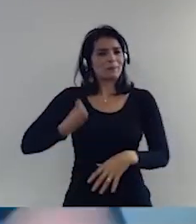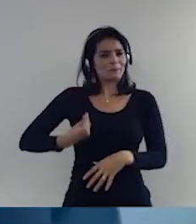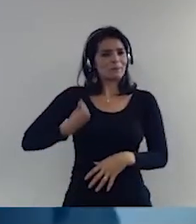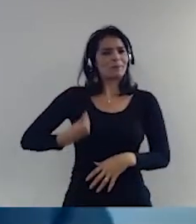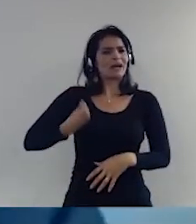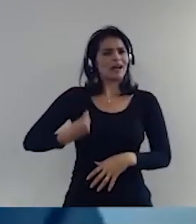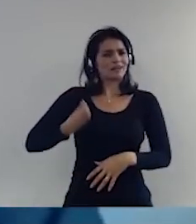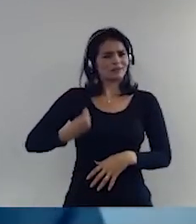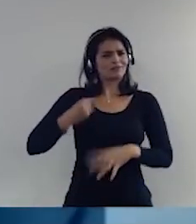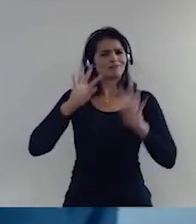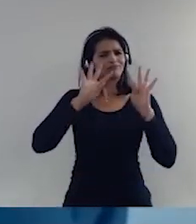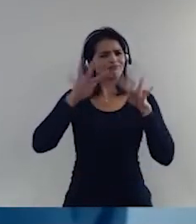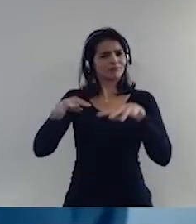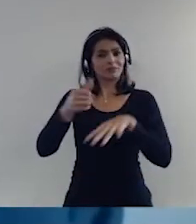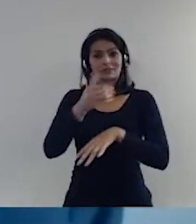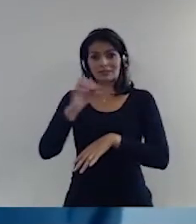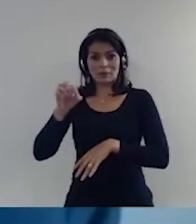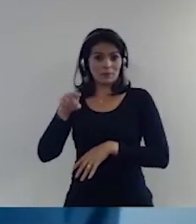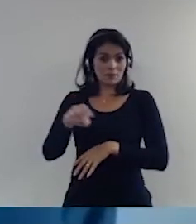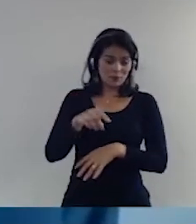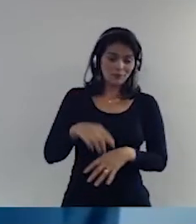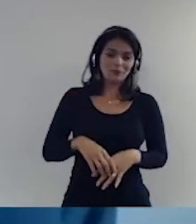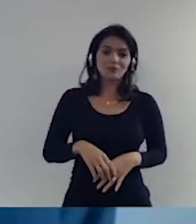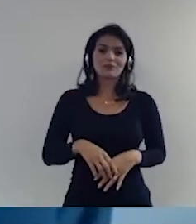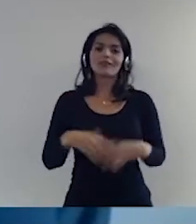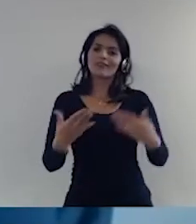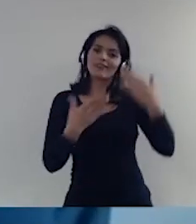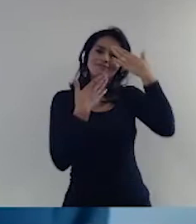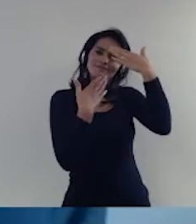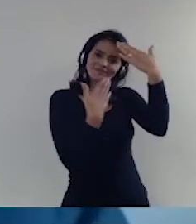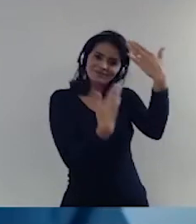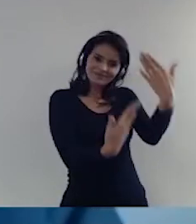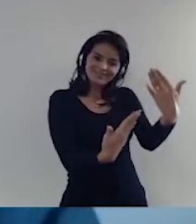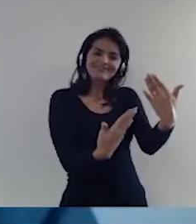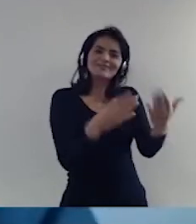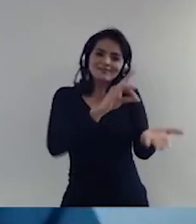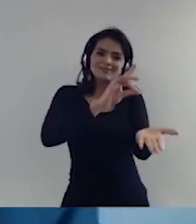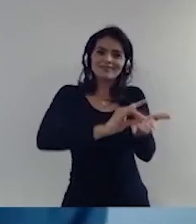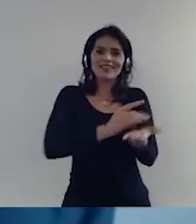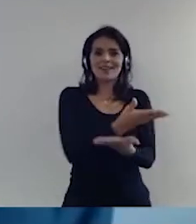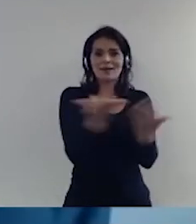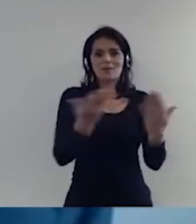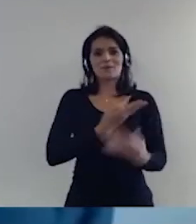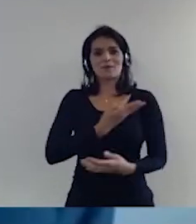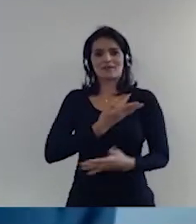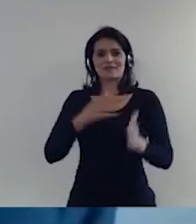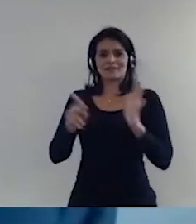e não terei mais tempo aqui para agradecer, mas gostaria de agradecer realmente aos amigos da